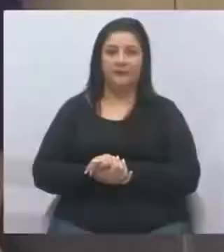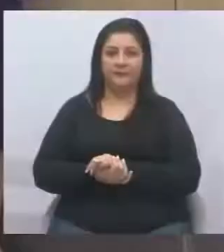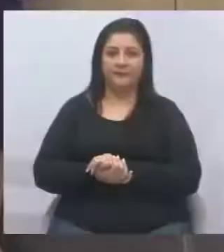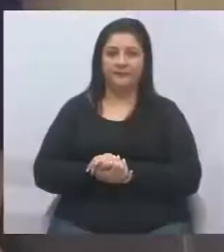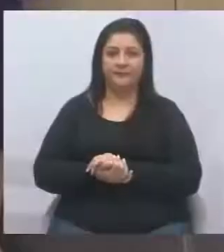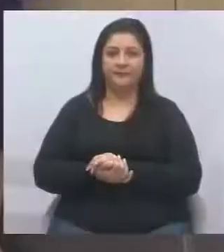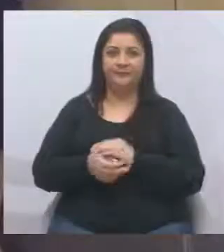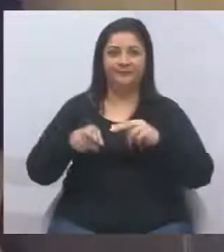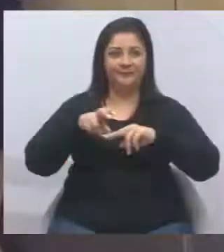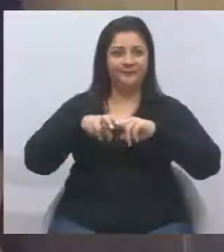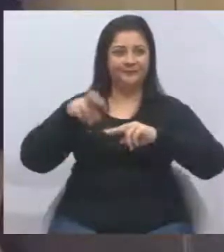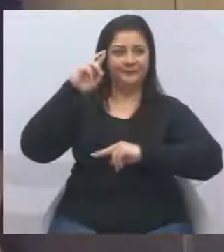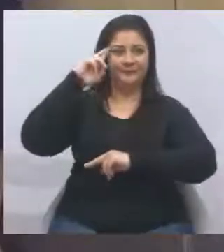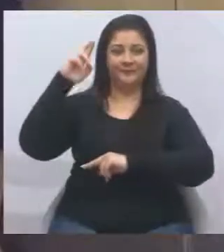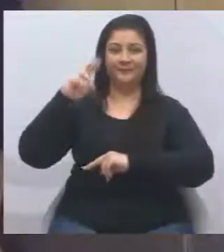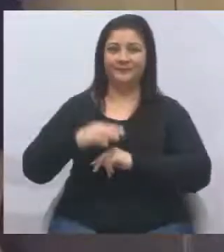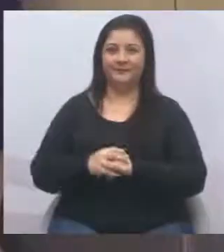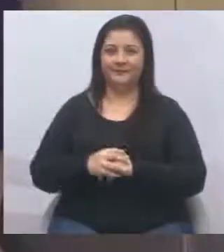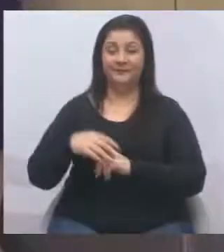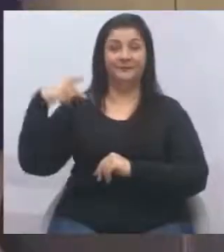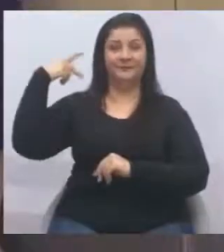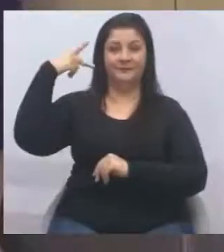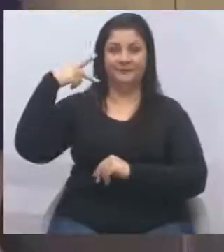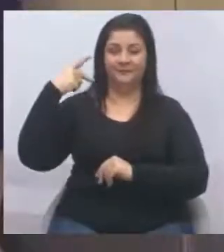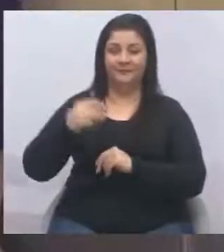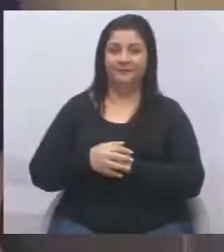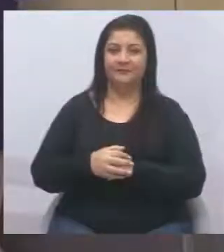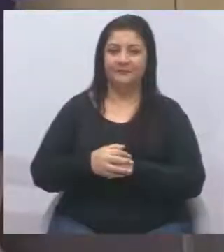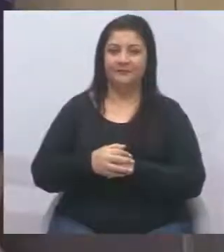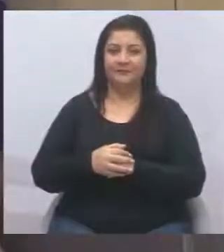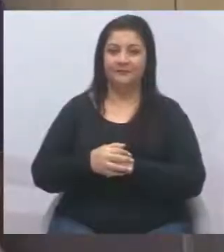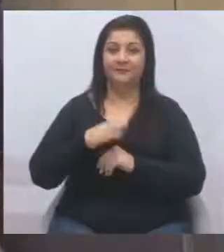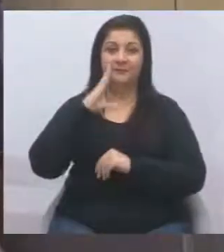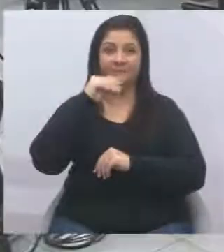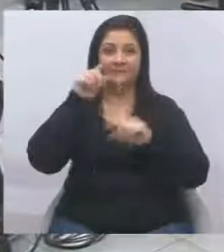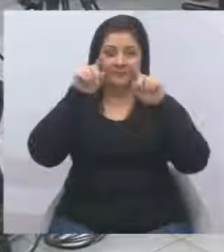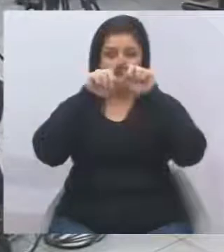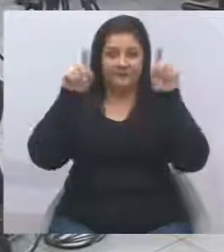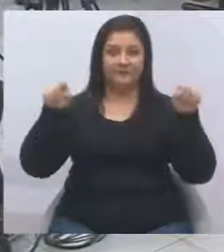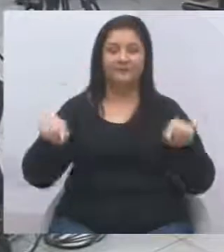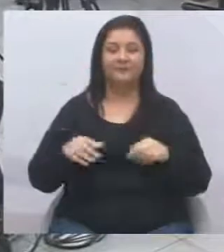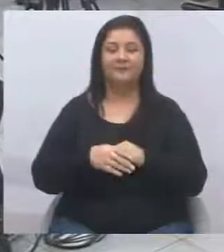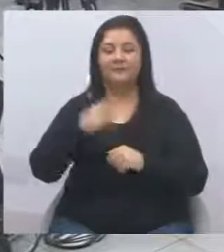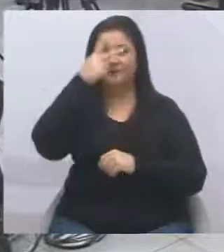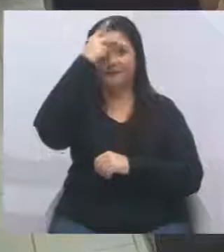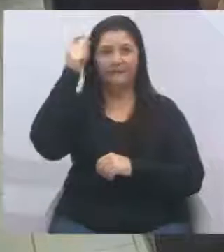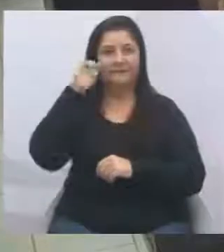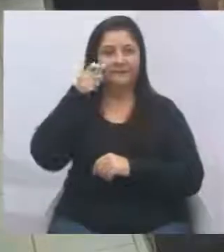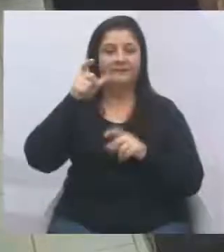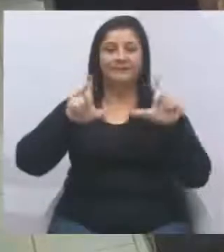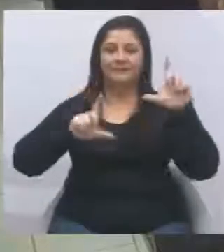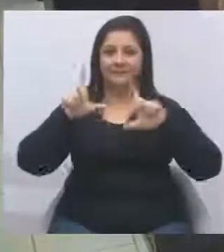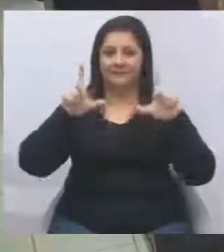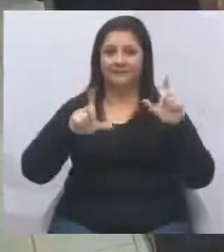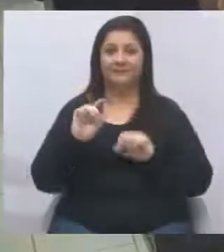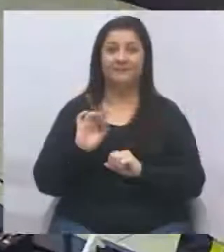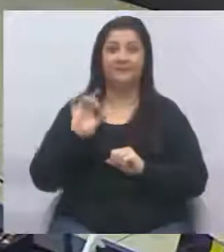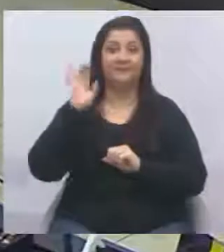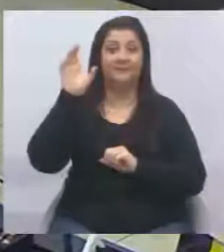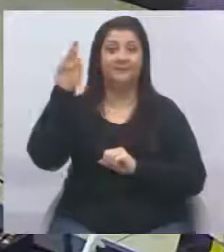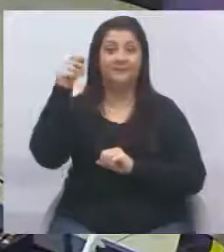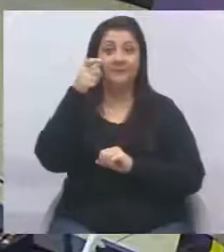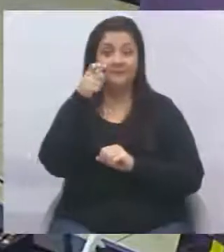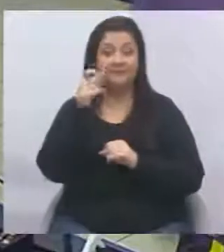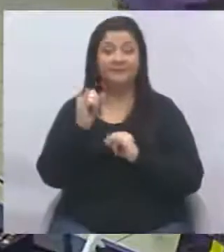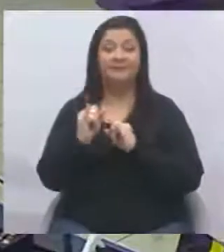senhores membros da mesa, senhores vereadores, senhores servidores públicos presentes, senhores telespectadores, senhores internautas, em especial aqueles